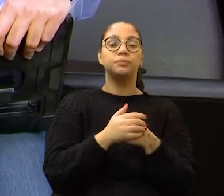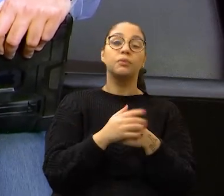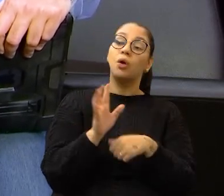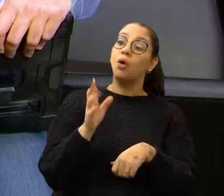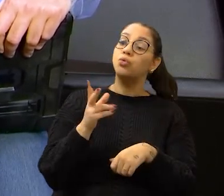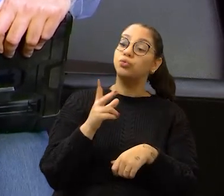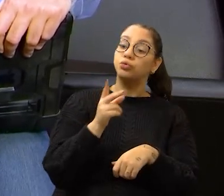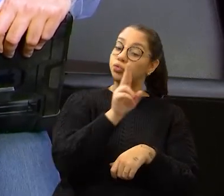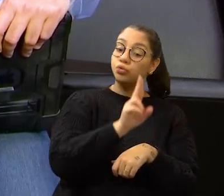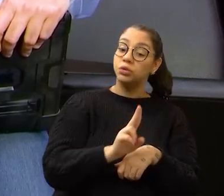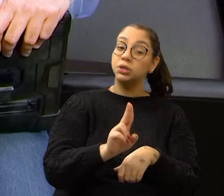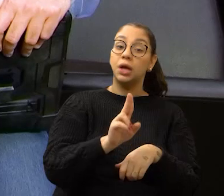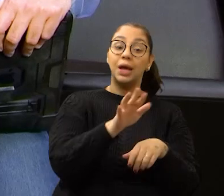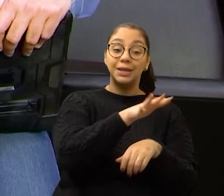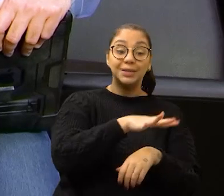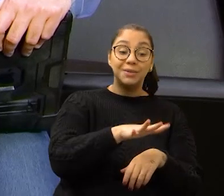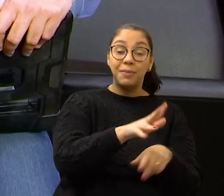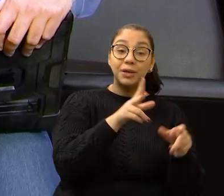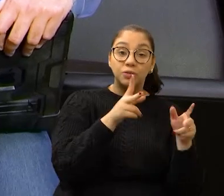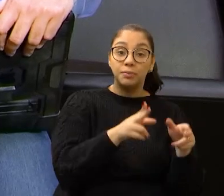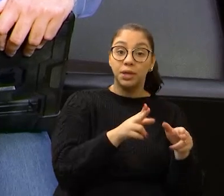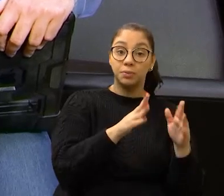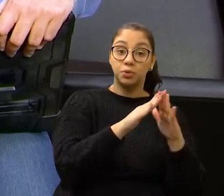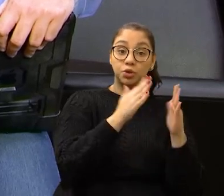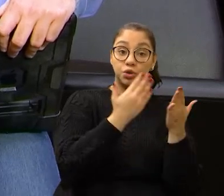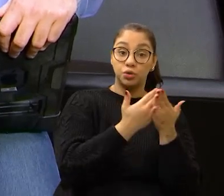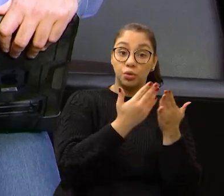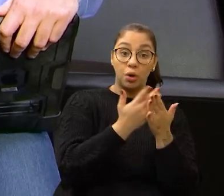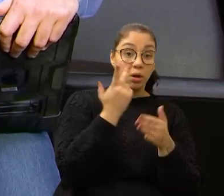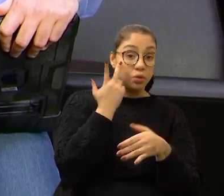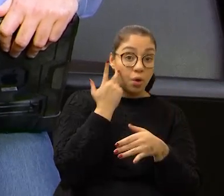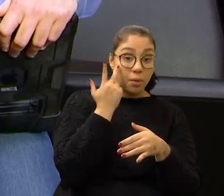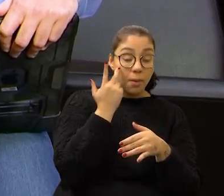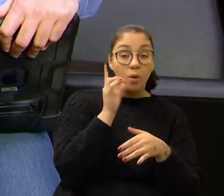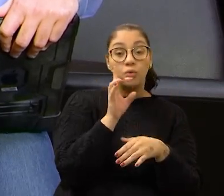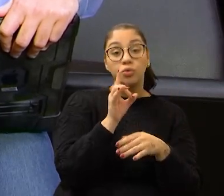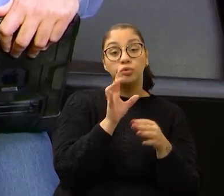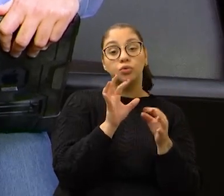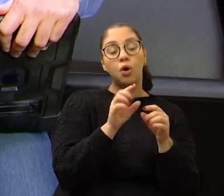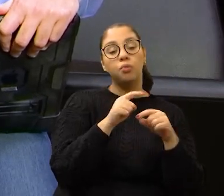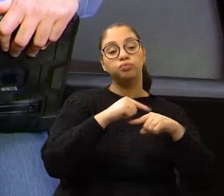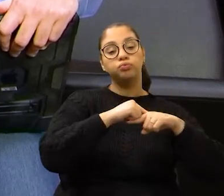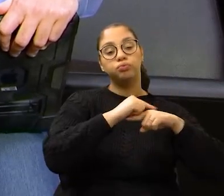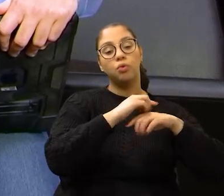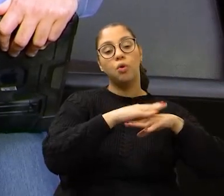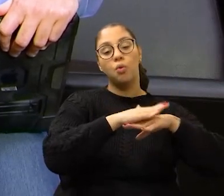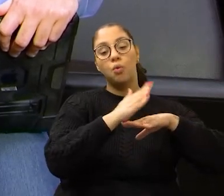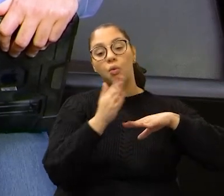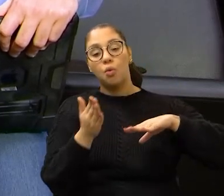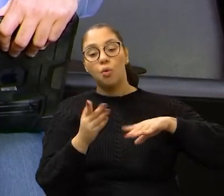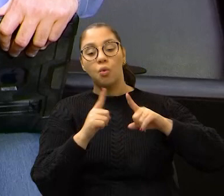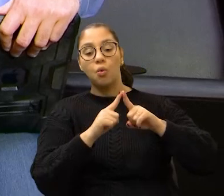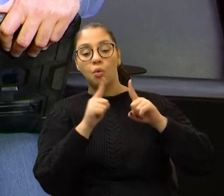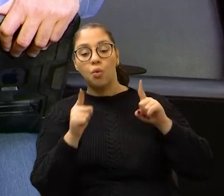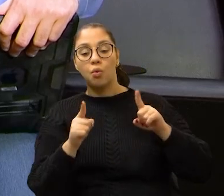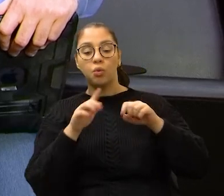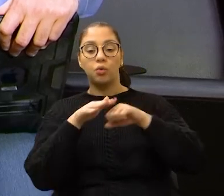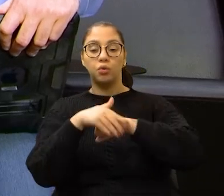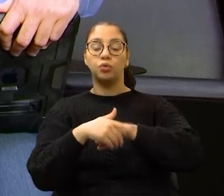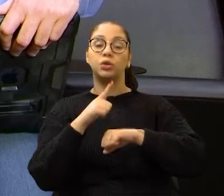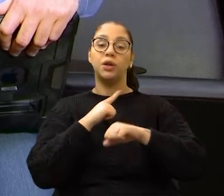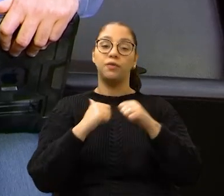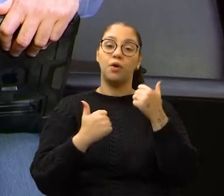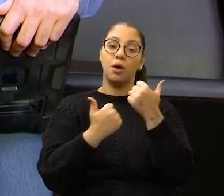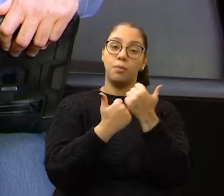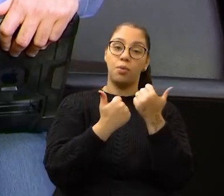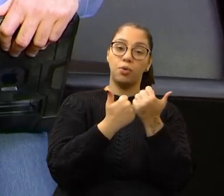mas disseram, olha, nós utilizamos o mesmo espaço da creche normal, de uma creche normal e só apenas estendemos para o lado noturno, tudo